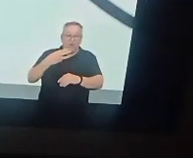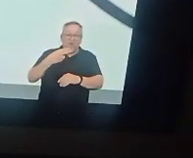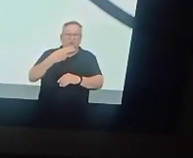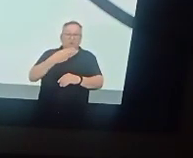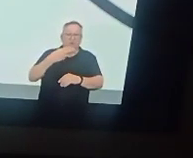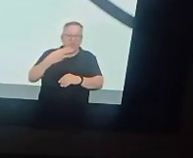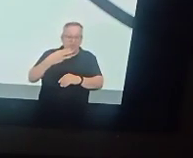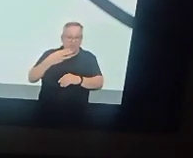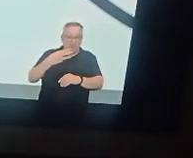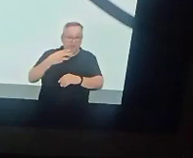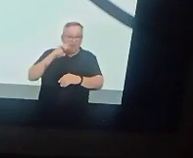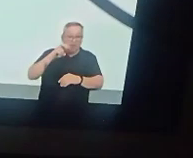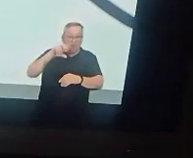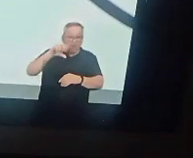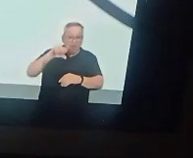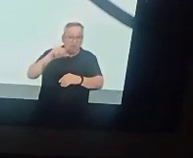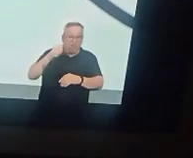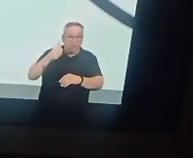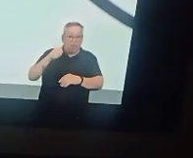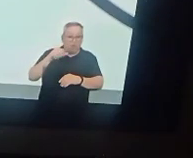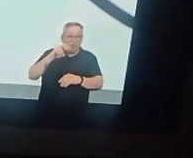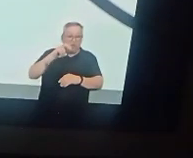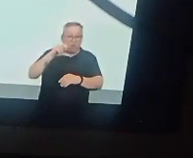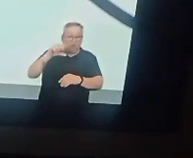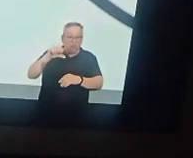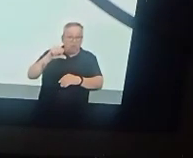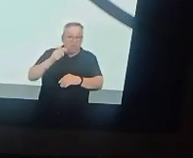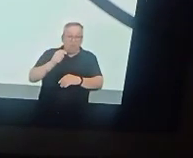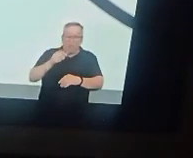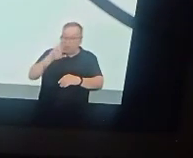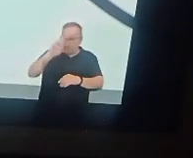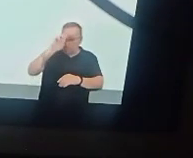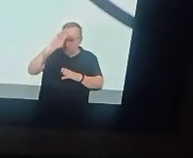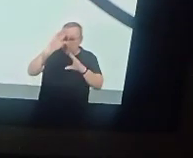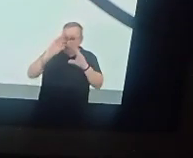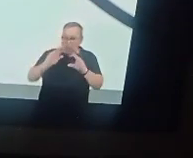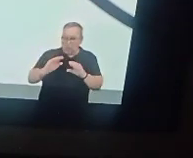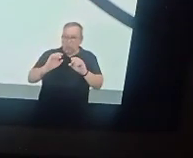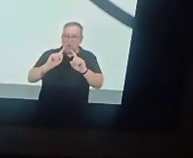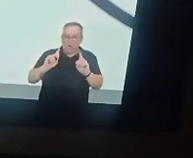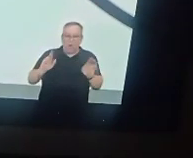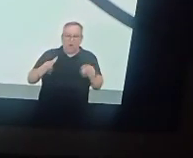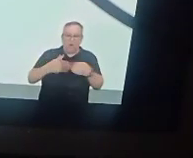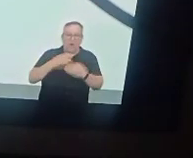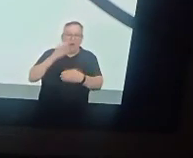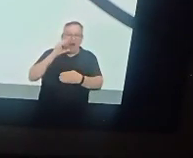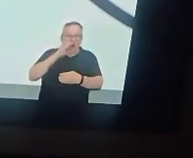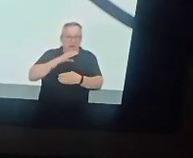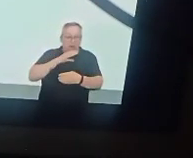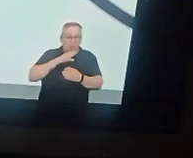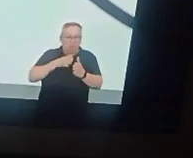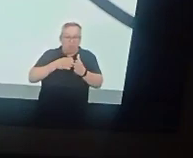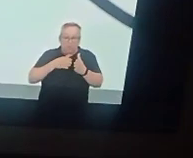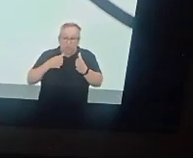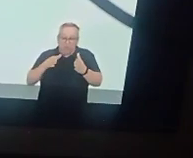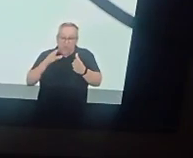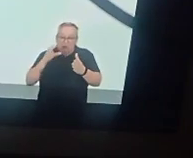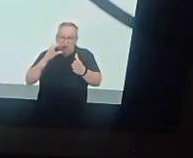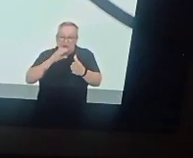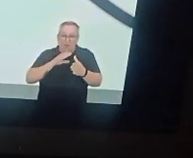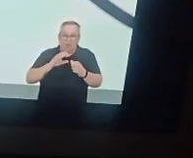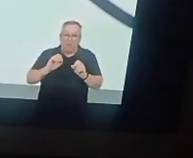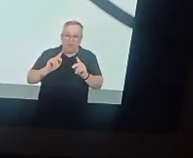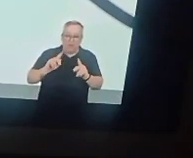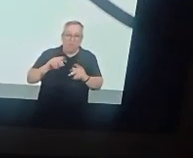23h59. Então, é um período realmente mais curto para as inscrições nesse processo